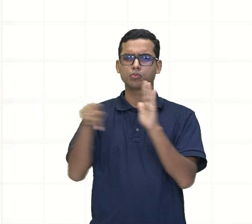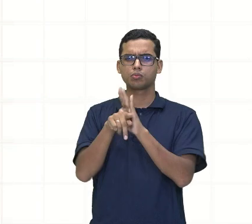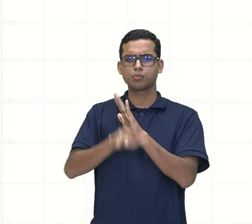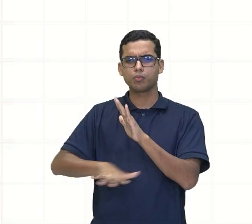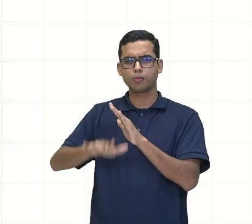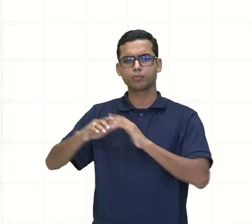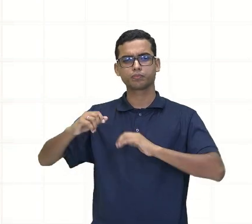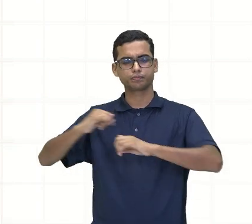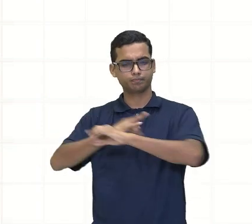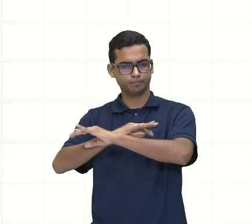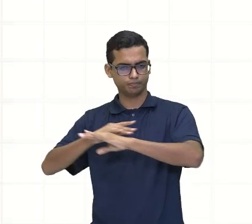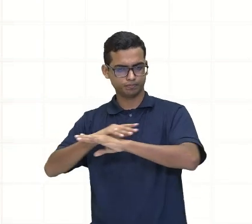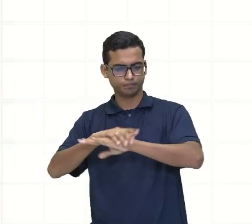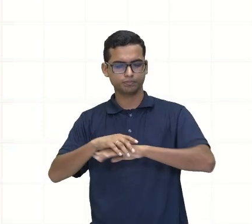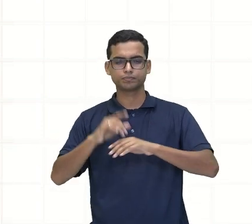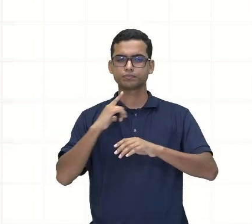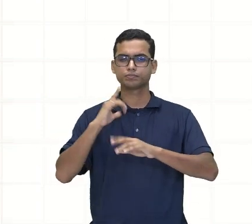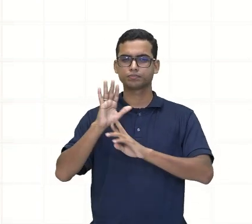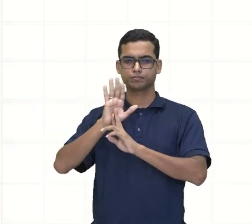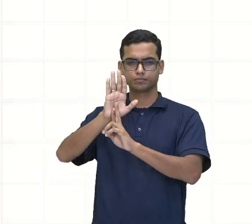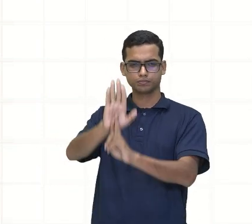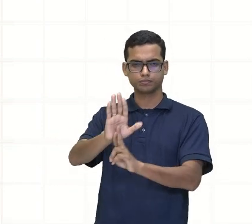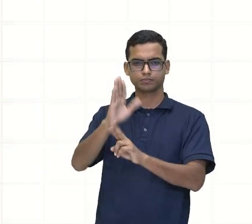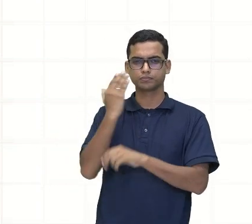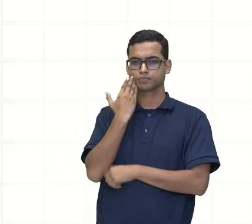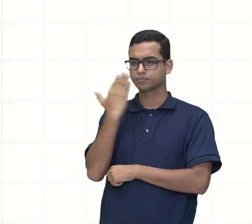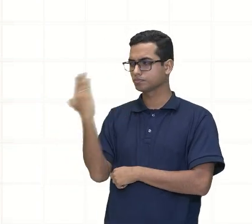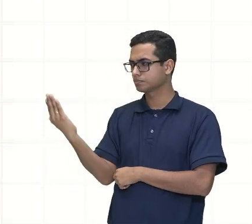eu tenho aqui uma representatividade de